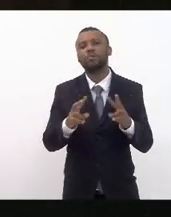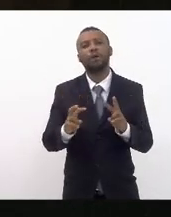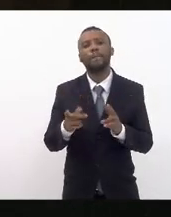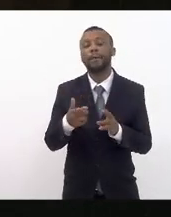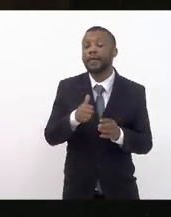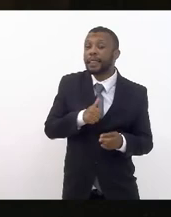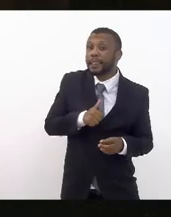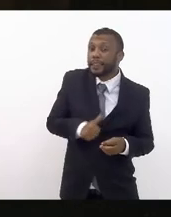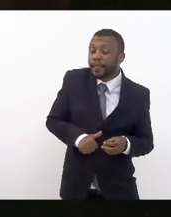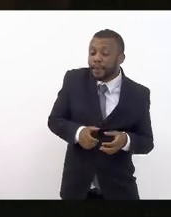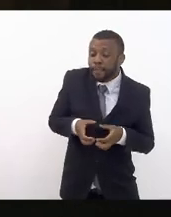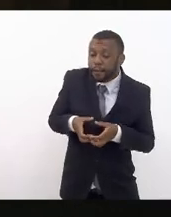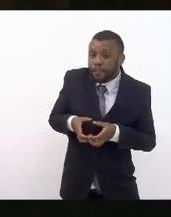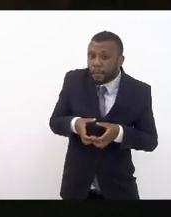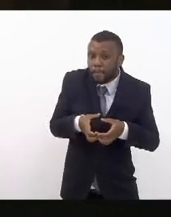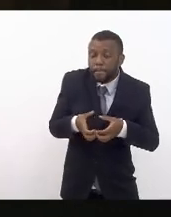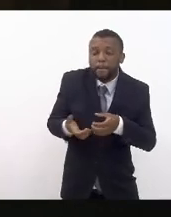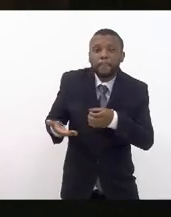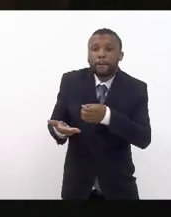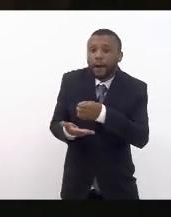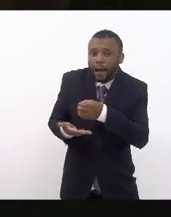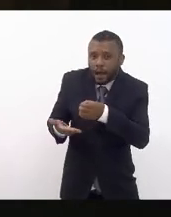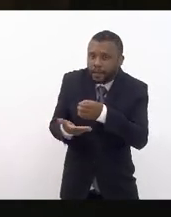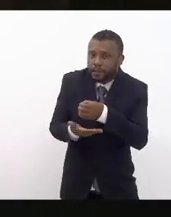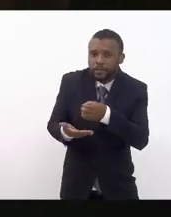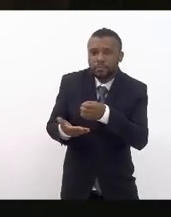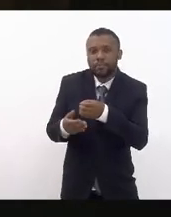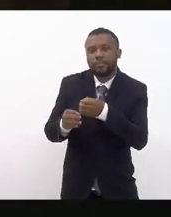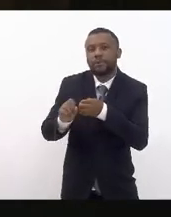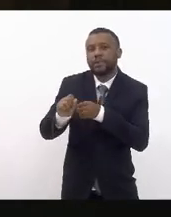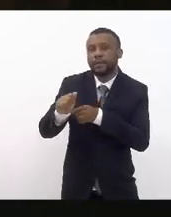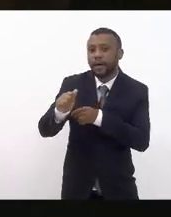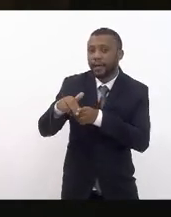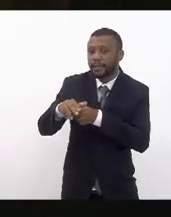saneamento básico. E saneamento básico,